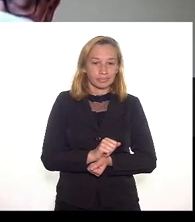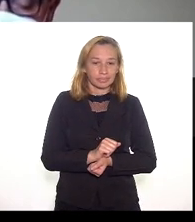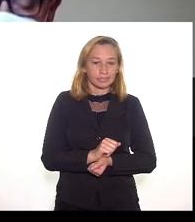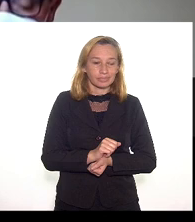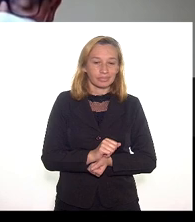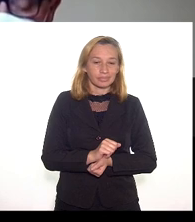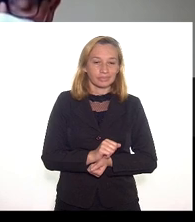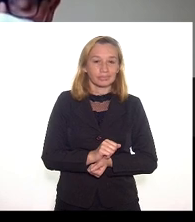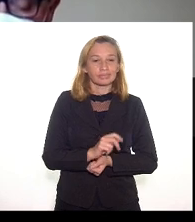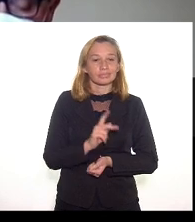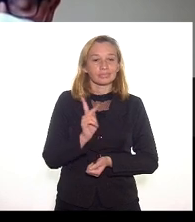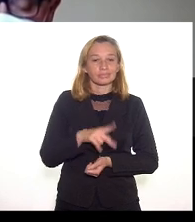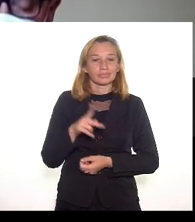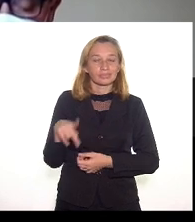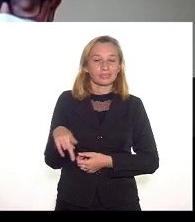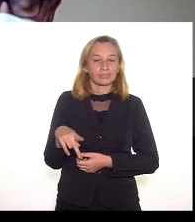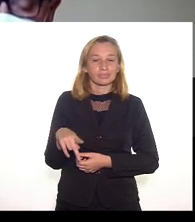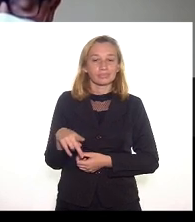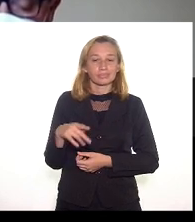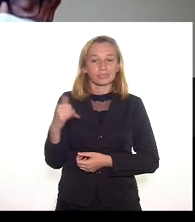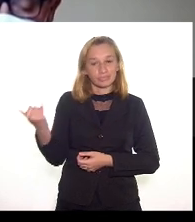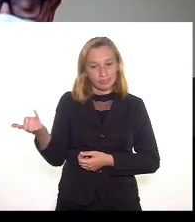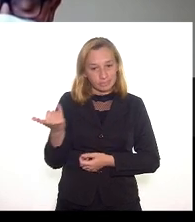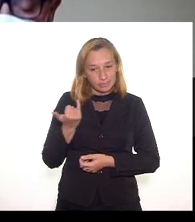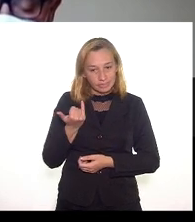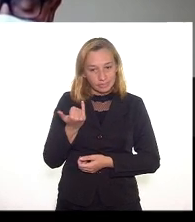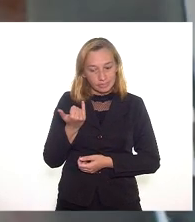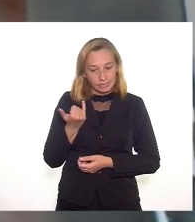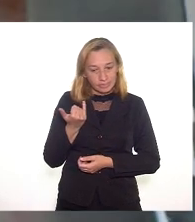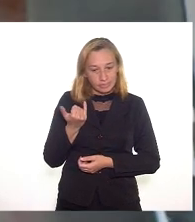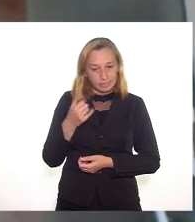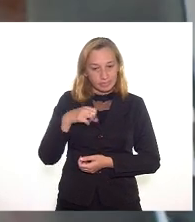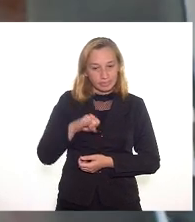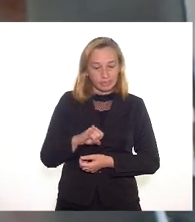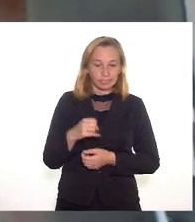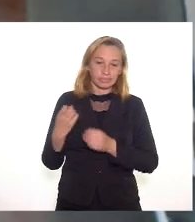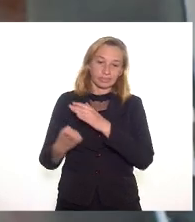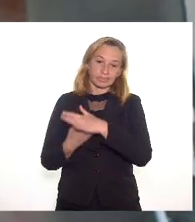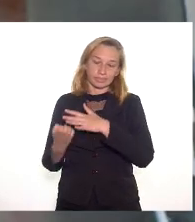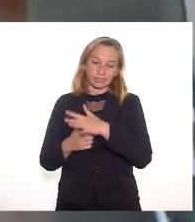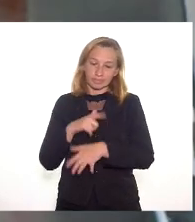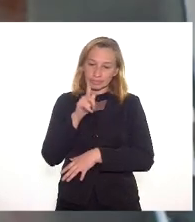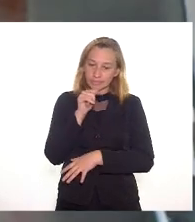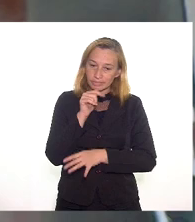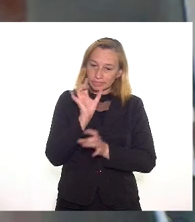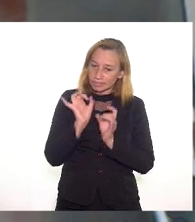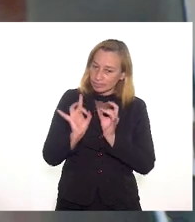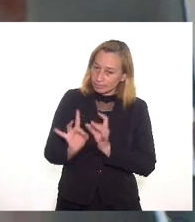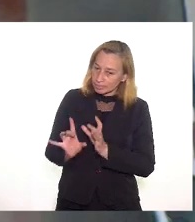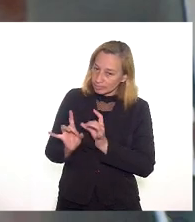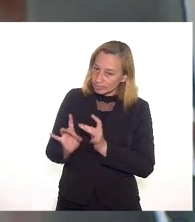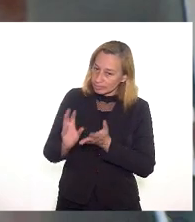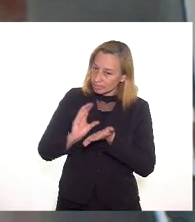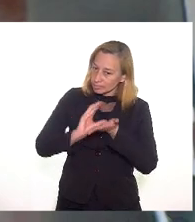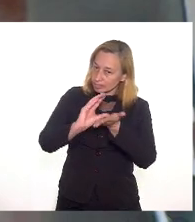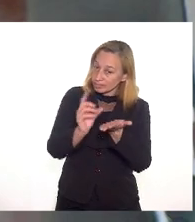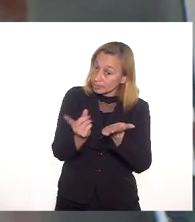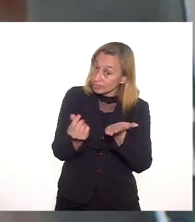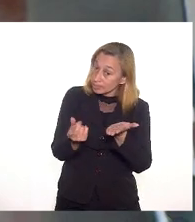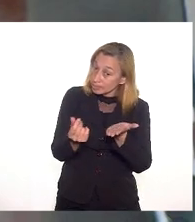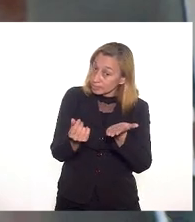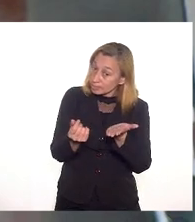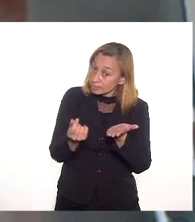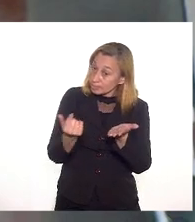Professor, eu quero que você me diga o seguinte, se a CEDAI for privatizada, os recursos da CEDAI